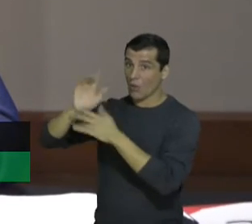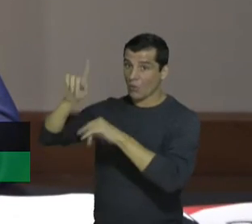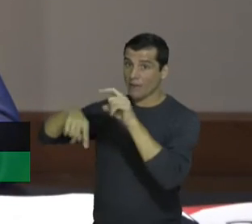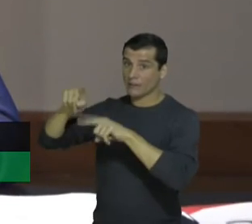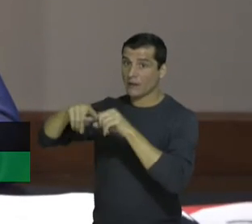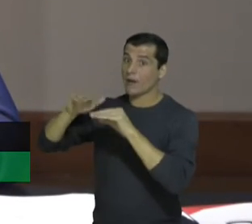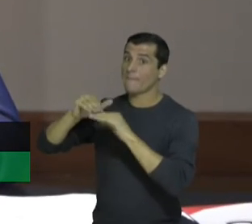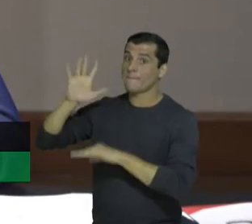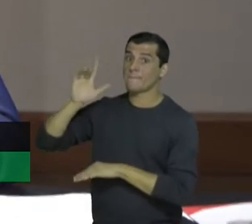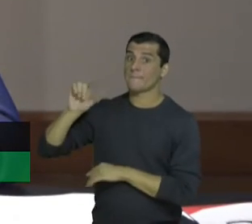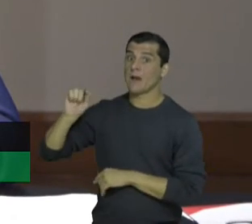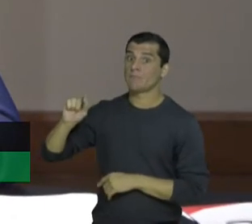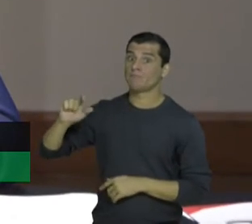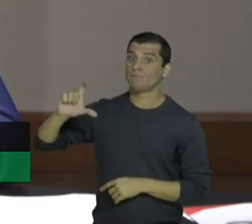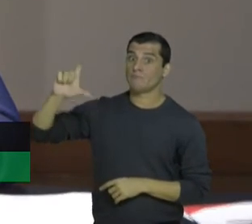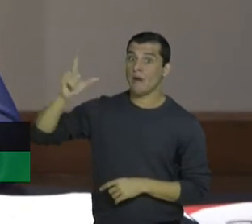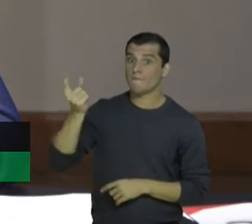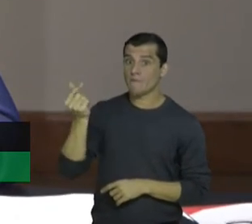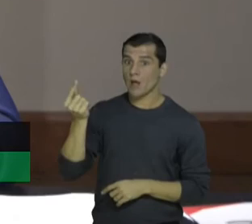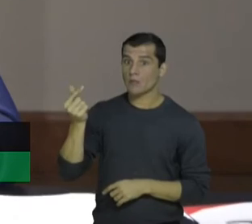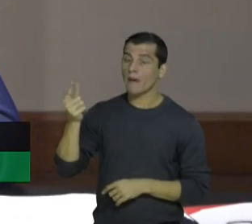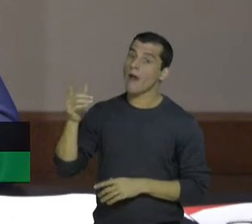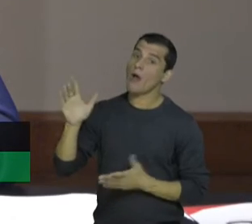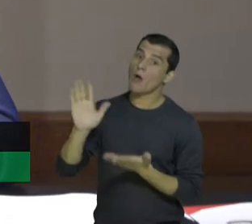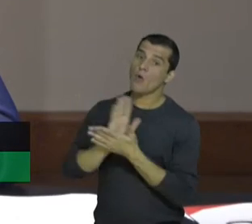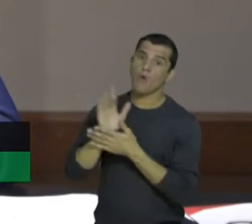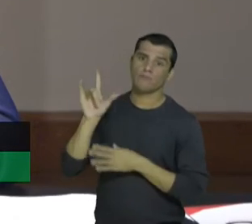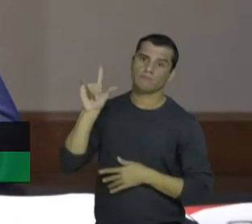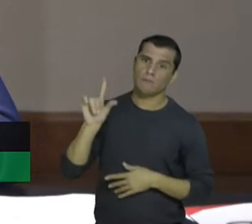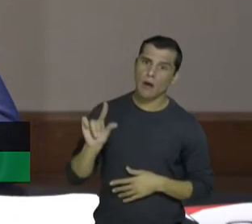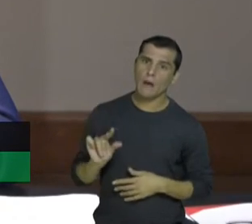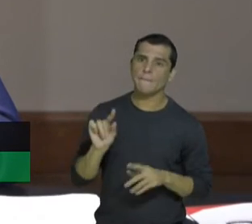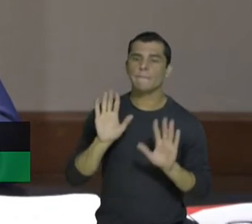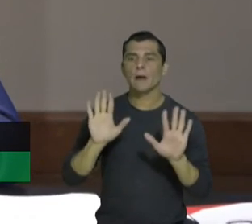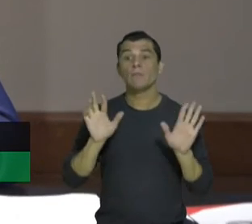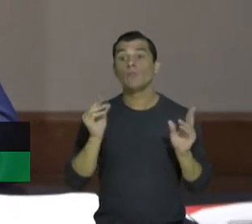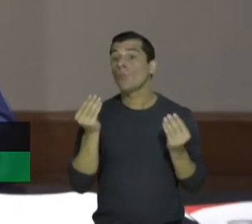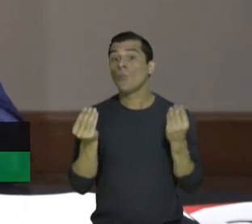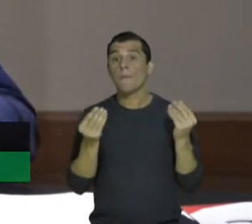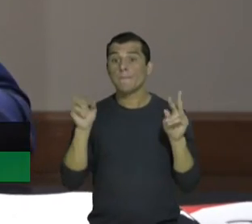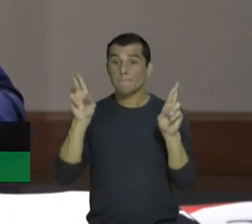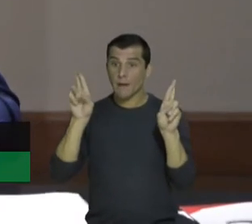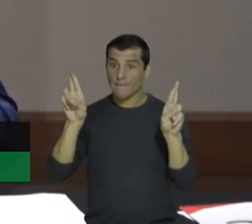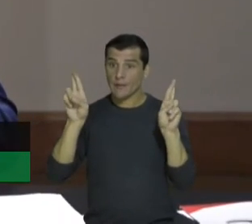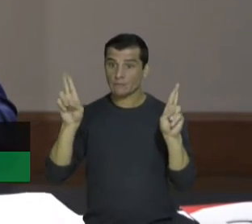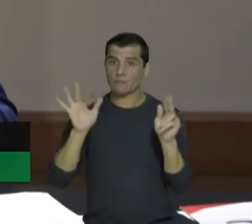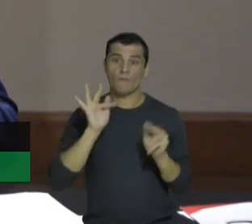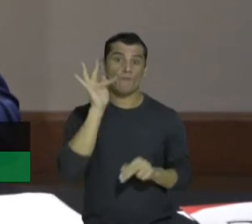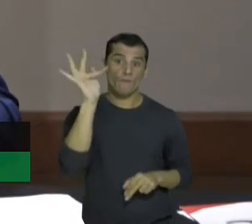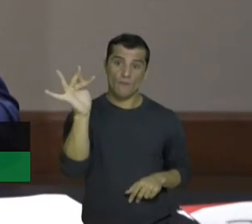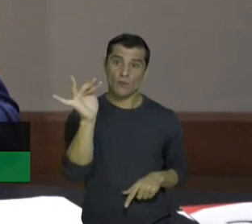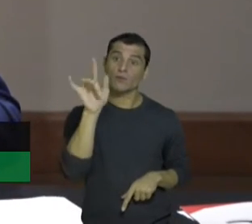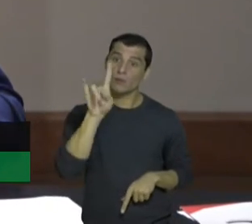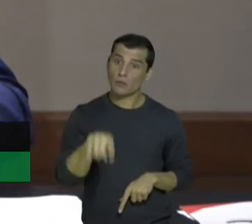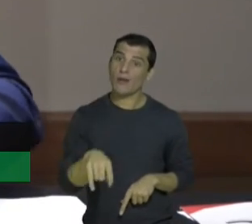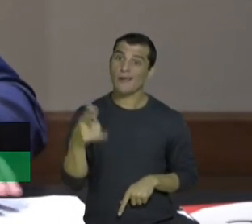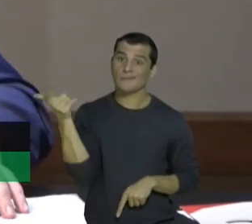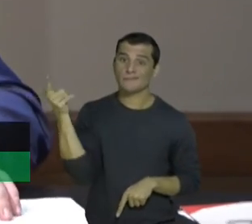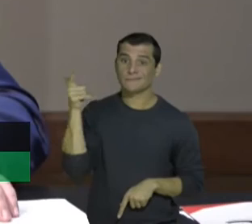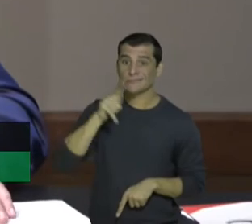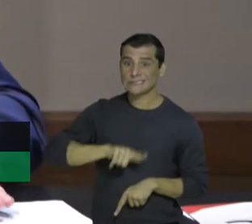Mas no geral a perspectiva é que tenhamos ganhos com essa com essa integração